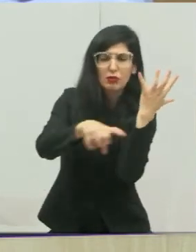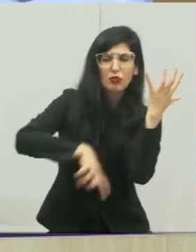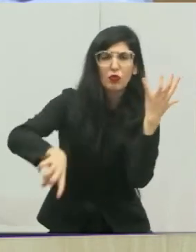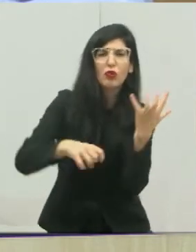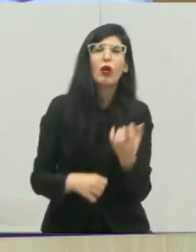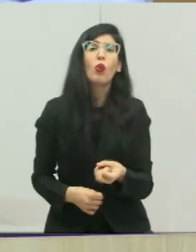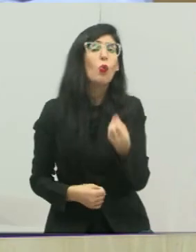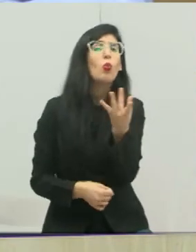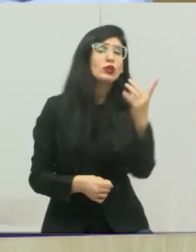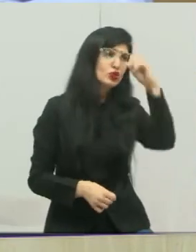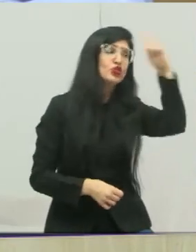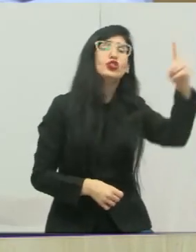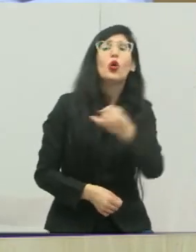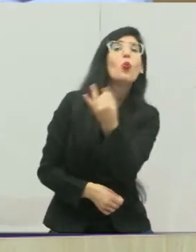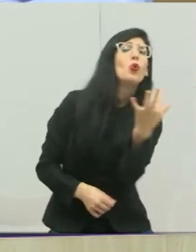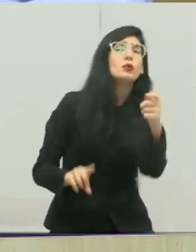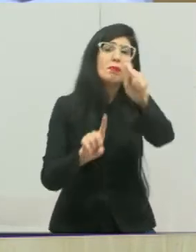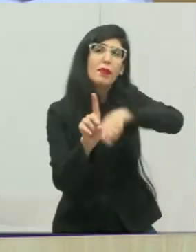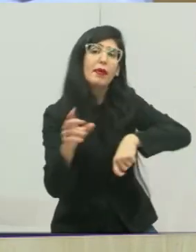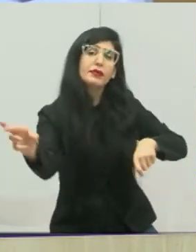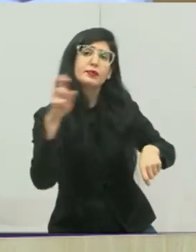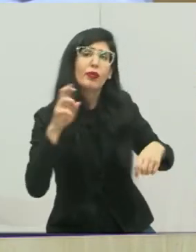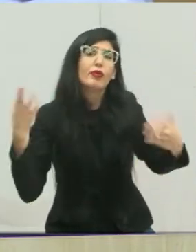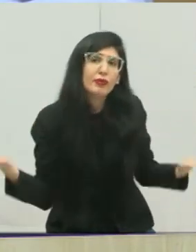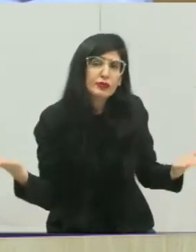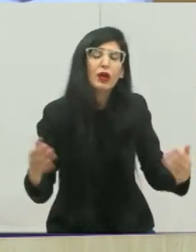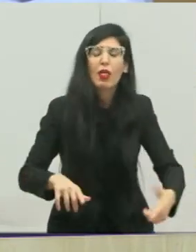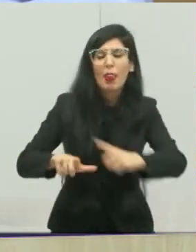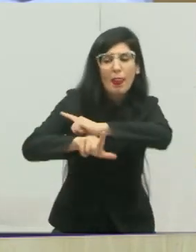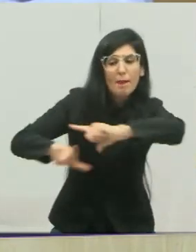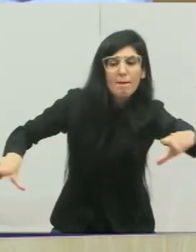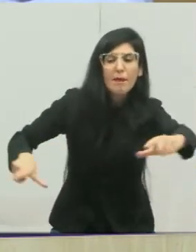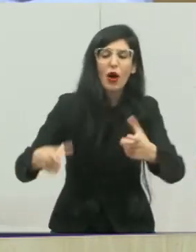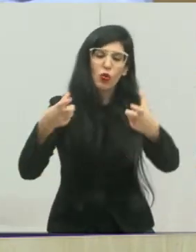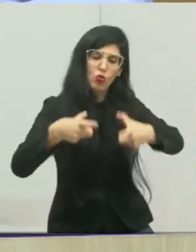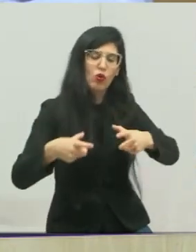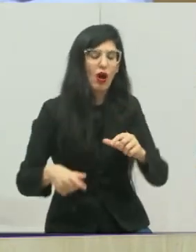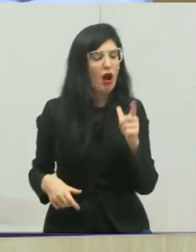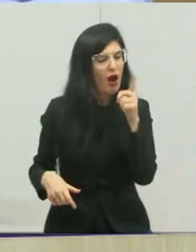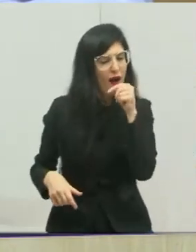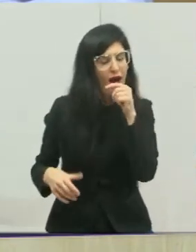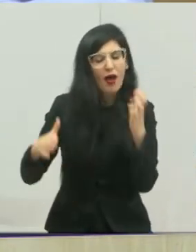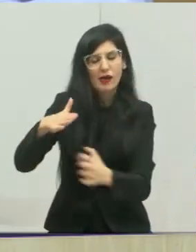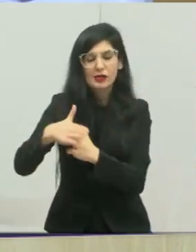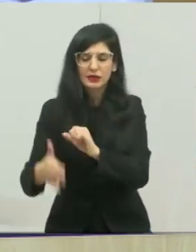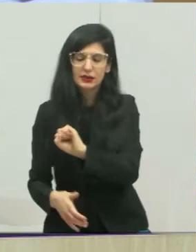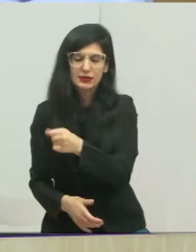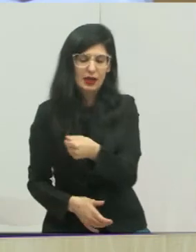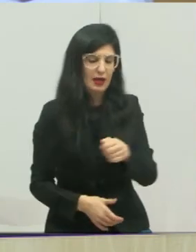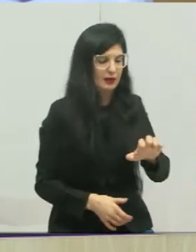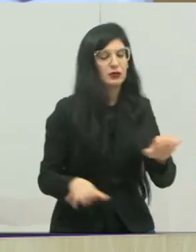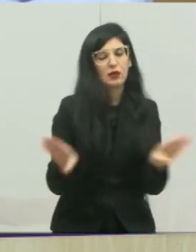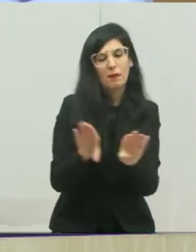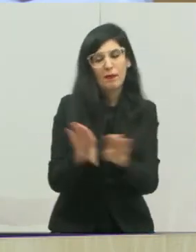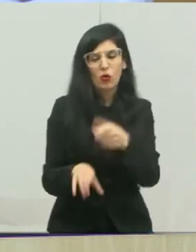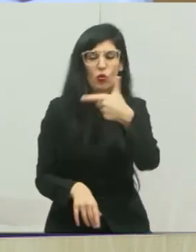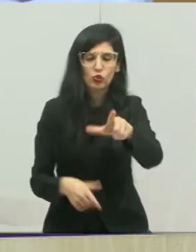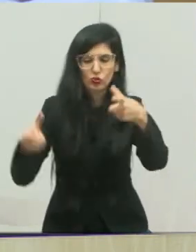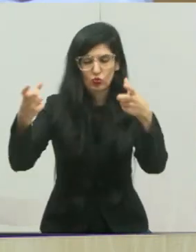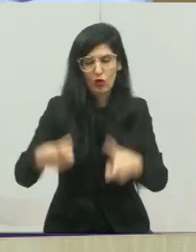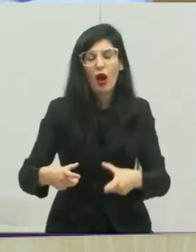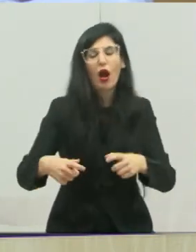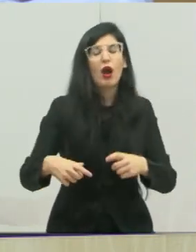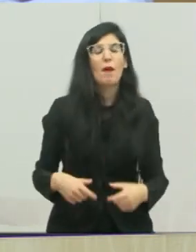conselheiros? Quinto, qual a explicação da limpeza feita na área do SAI e na área particular sem licença e as mesas se enquadram na